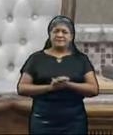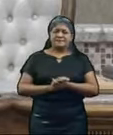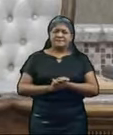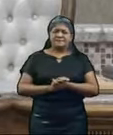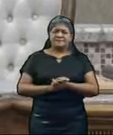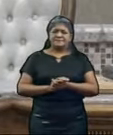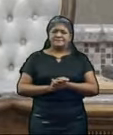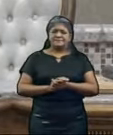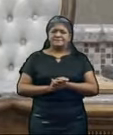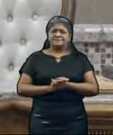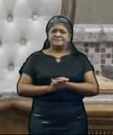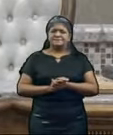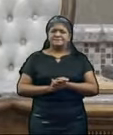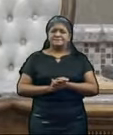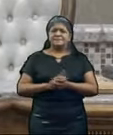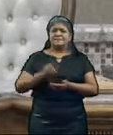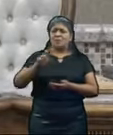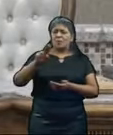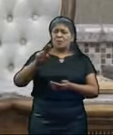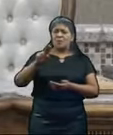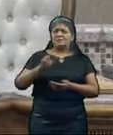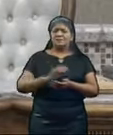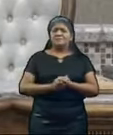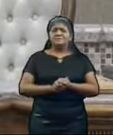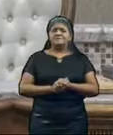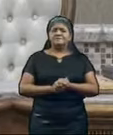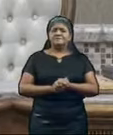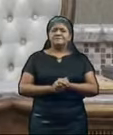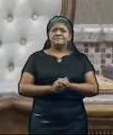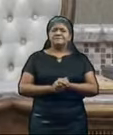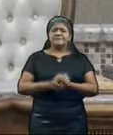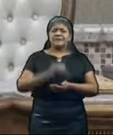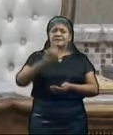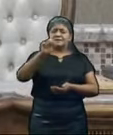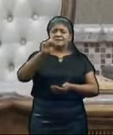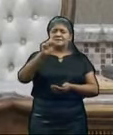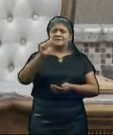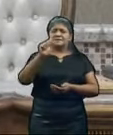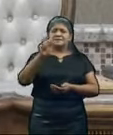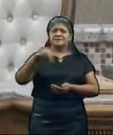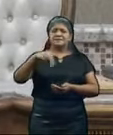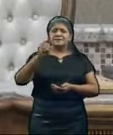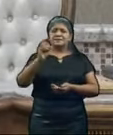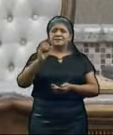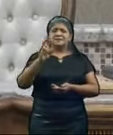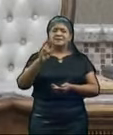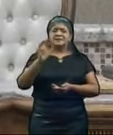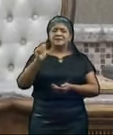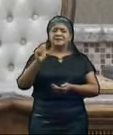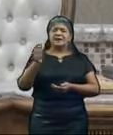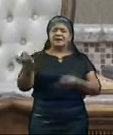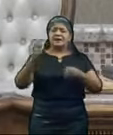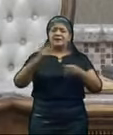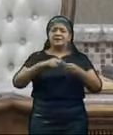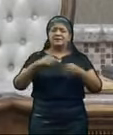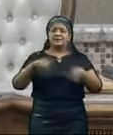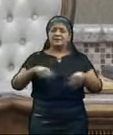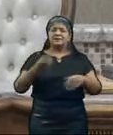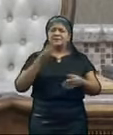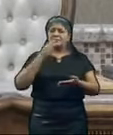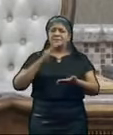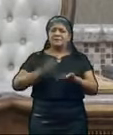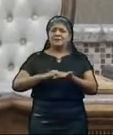eles tiveram por um tempo operando ali no Setor São José vão passar por Vander e agora retorna lá